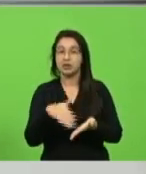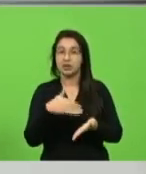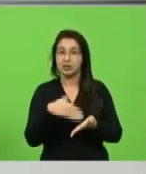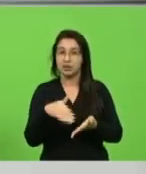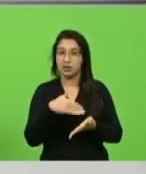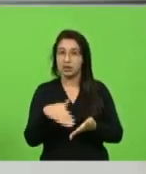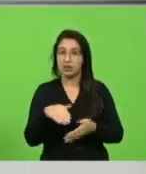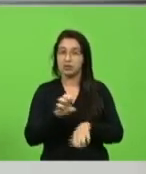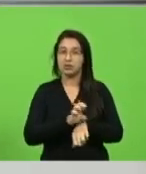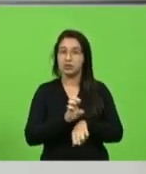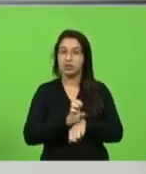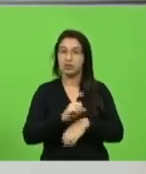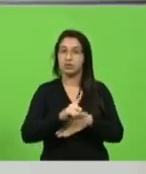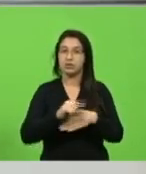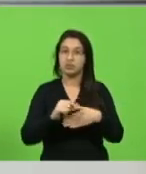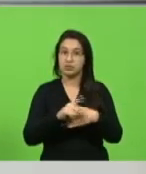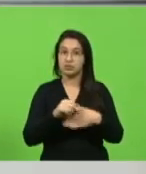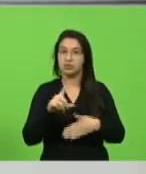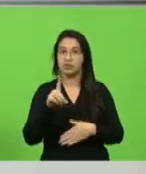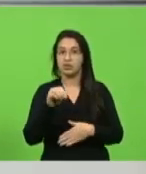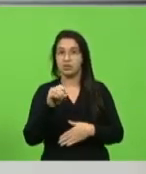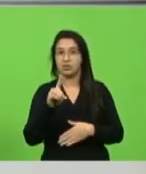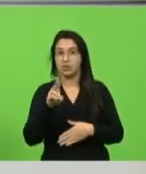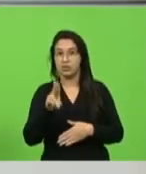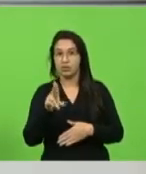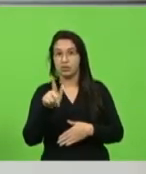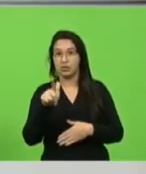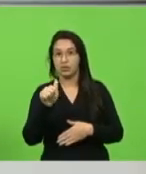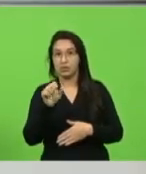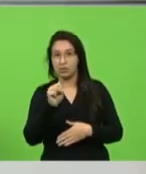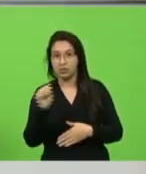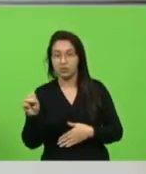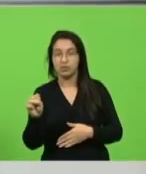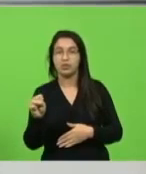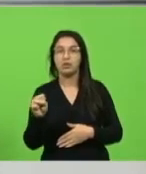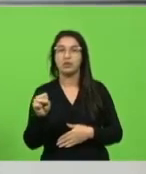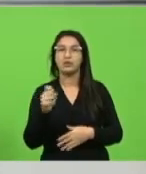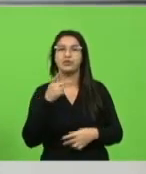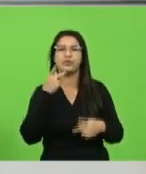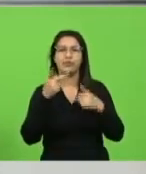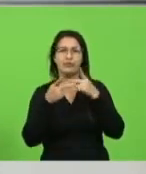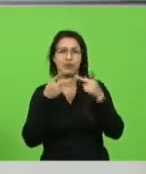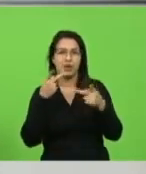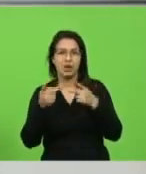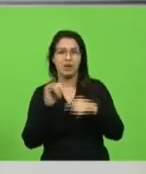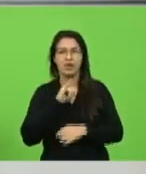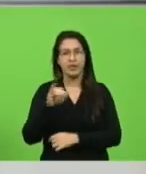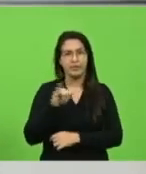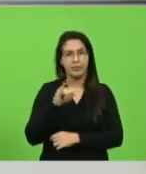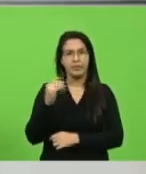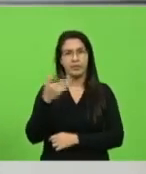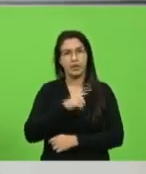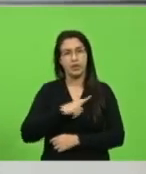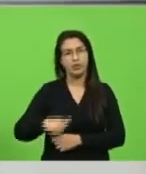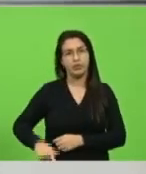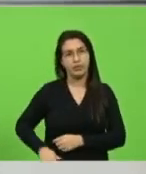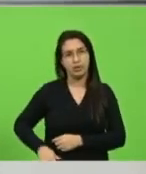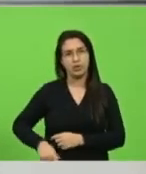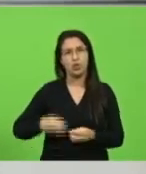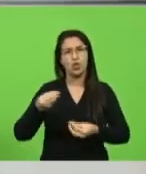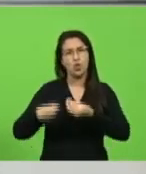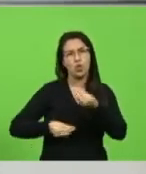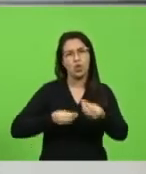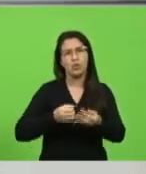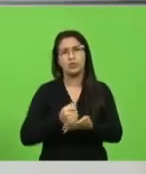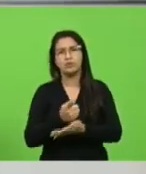Civil, Douglas Borba, inteirava o governador sobre a negociação, e o depoimento do